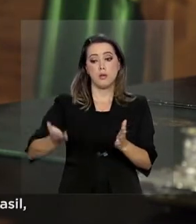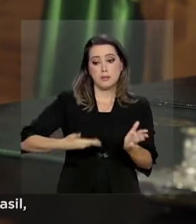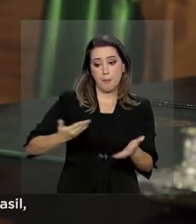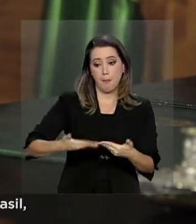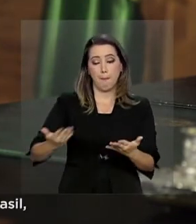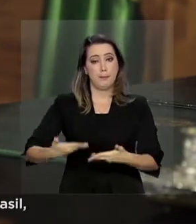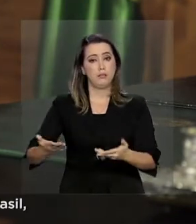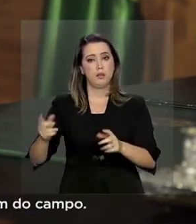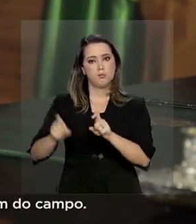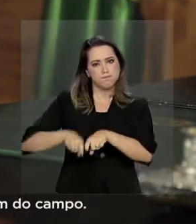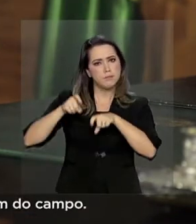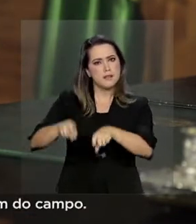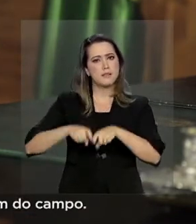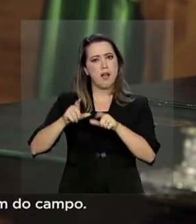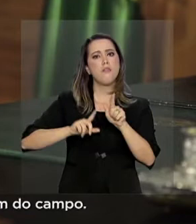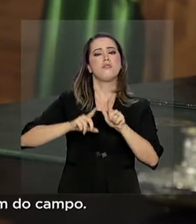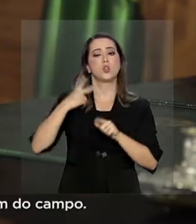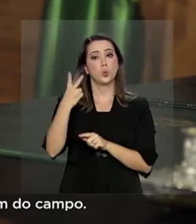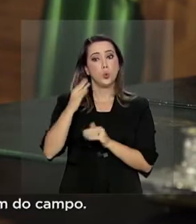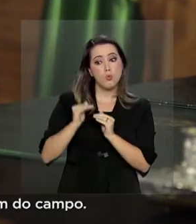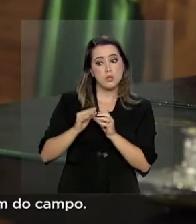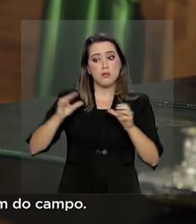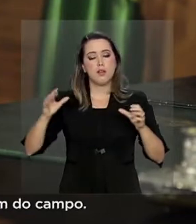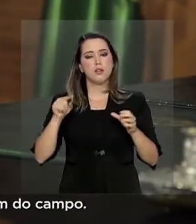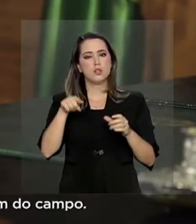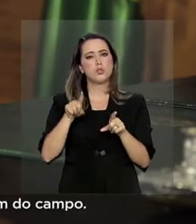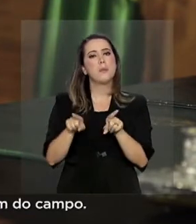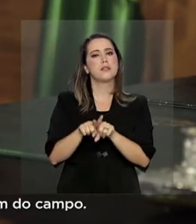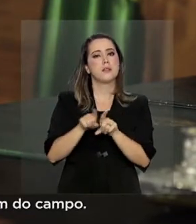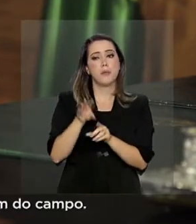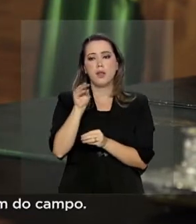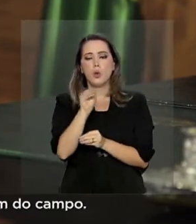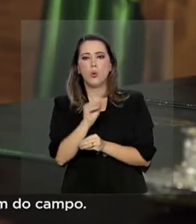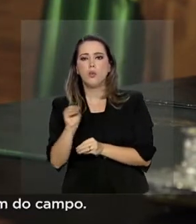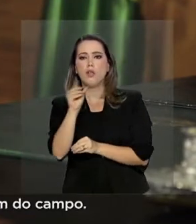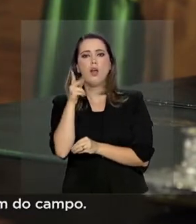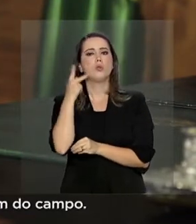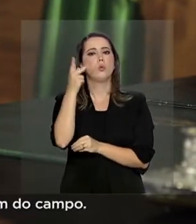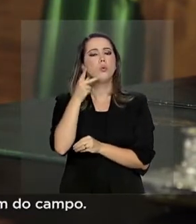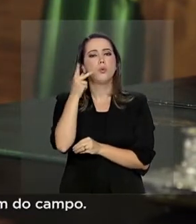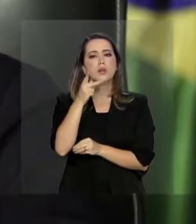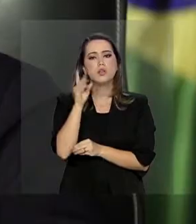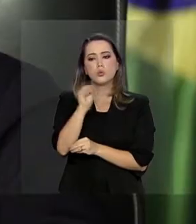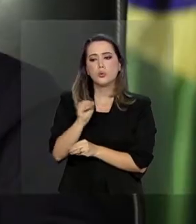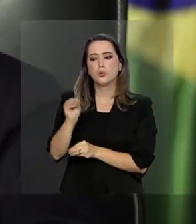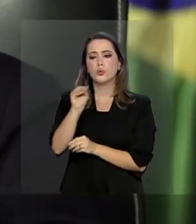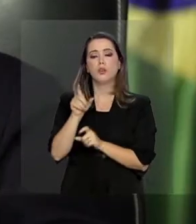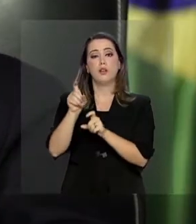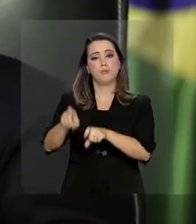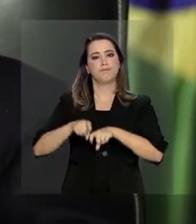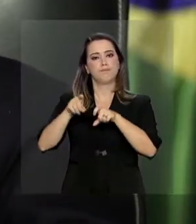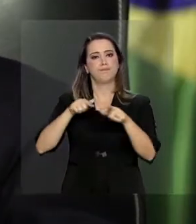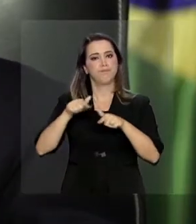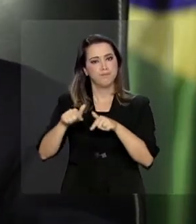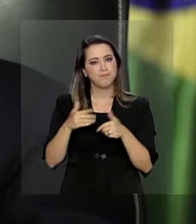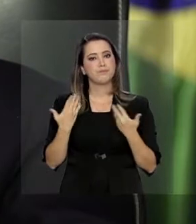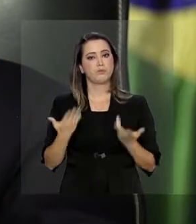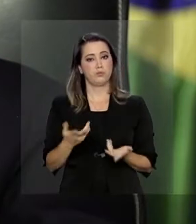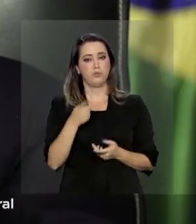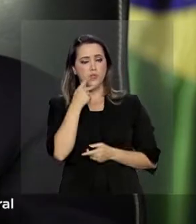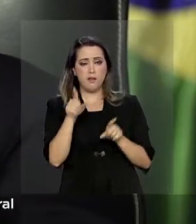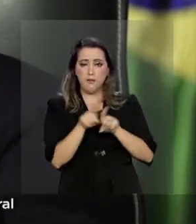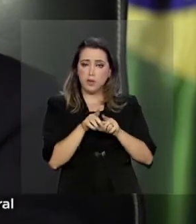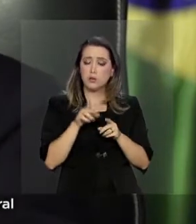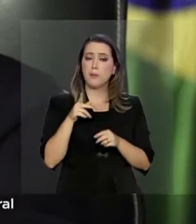maiores safras no brasil mas porque soubemos criar políticas de valorização do homem do campo falo do que foi feito na saúde